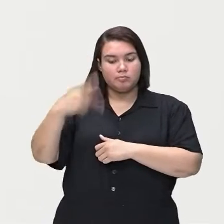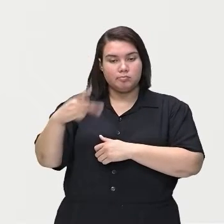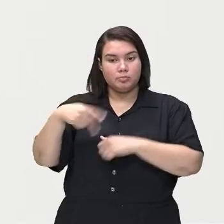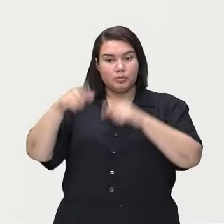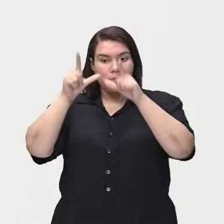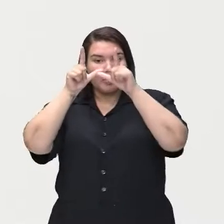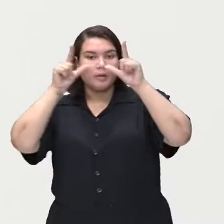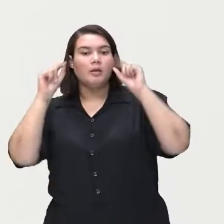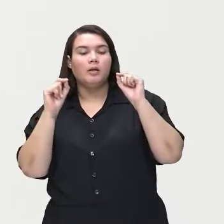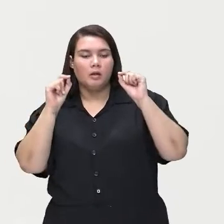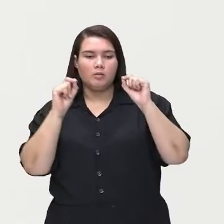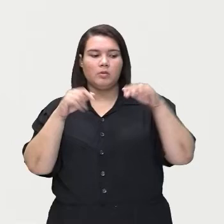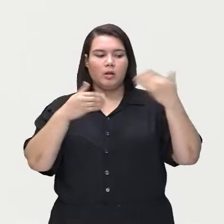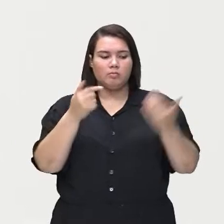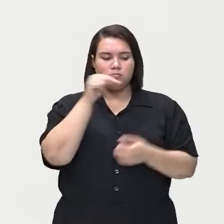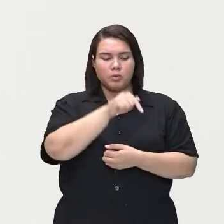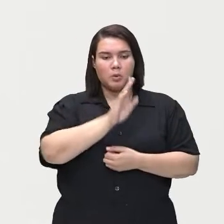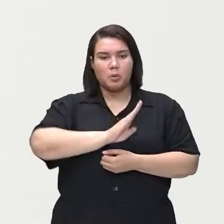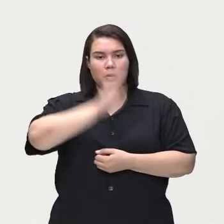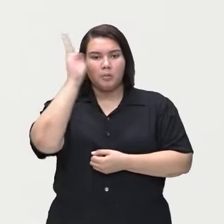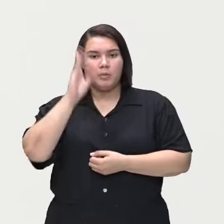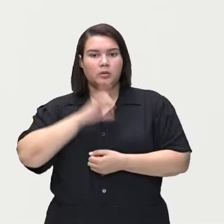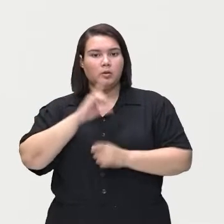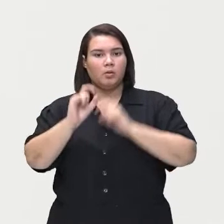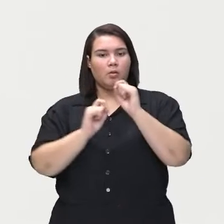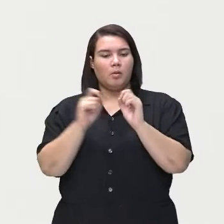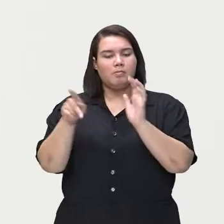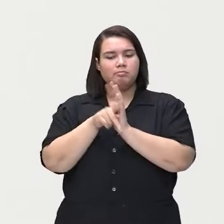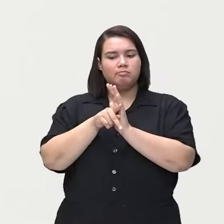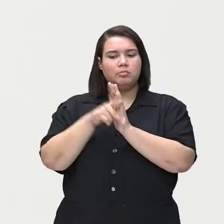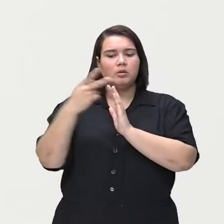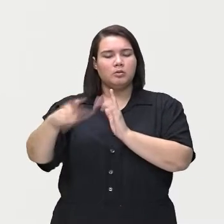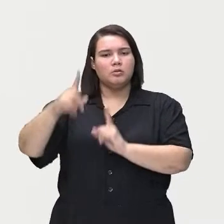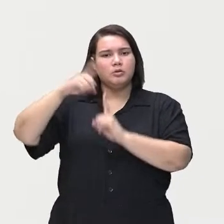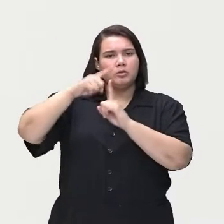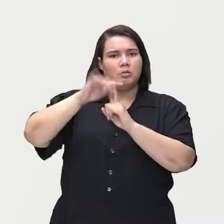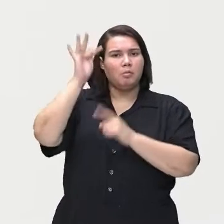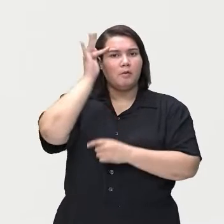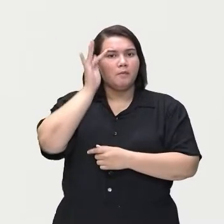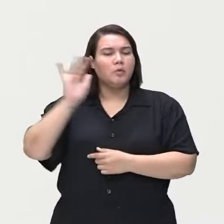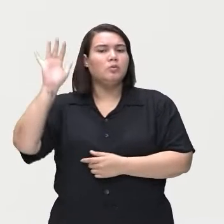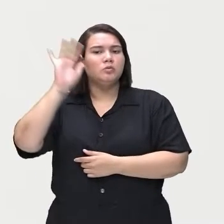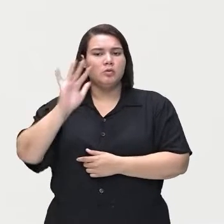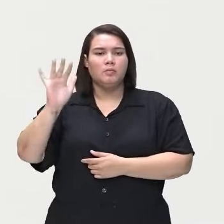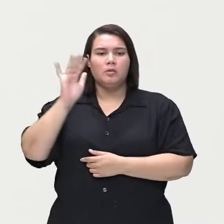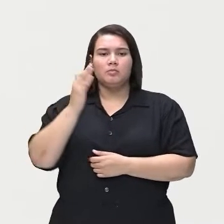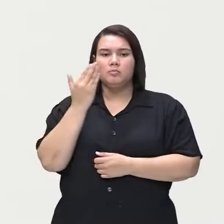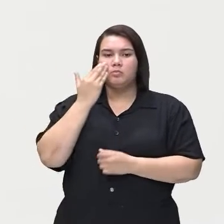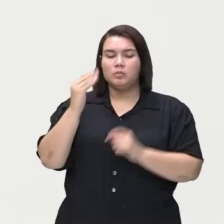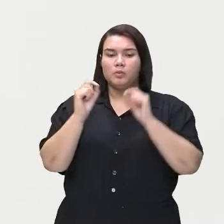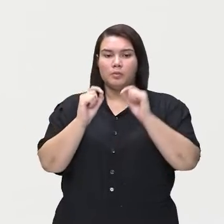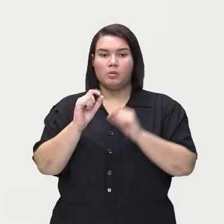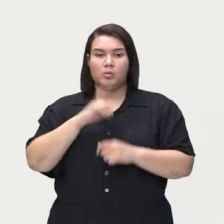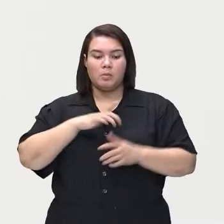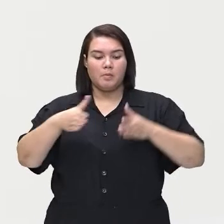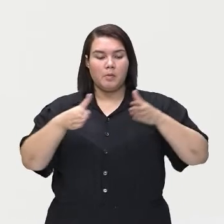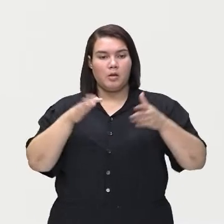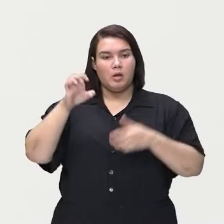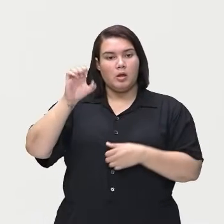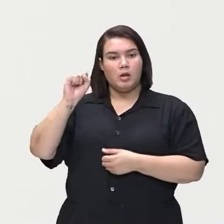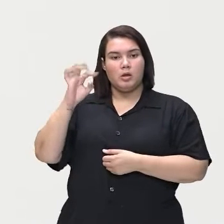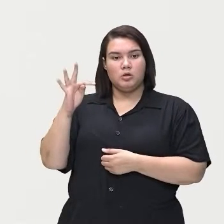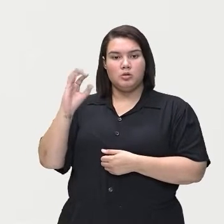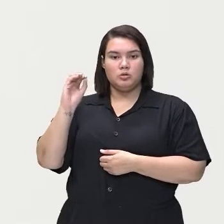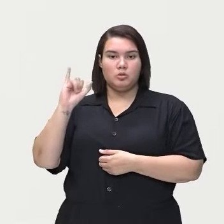romanos adotaram muito de sua filosofia. Vamos ver aí o estoicismo, a filosofia